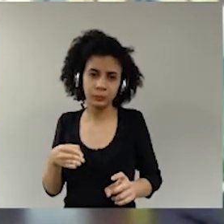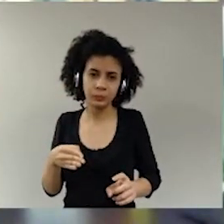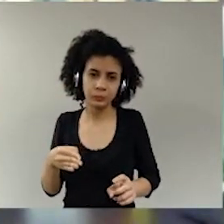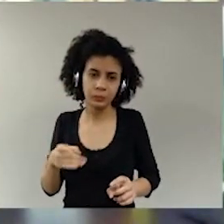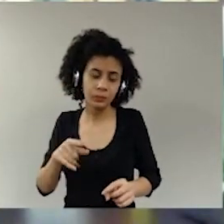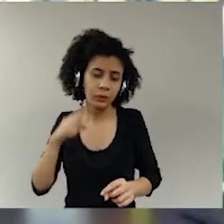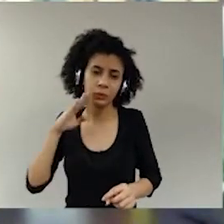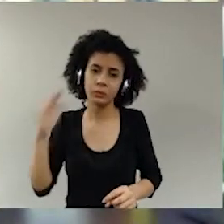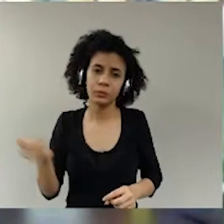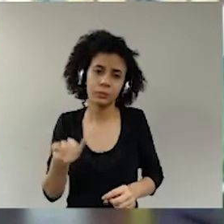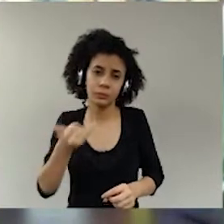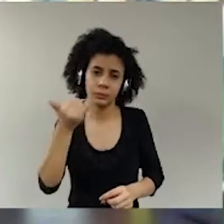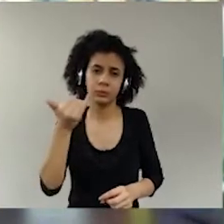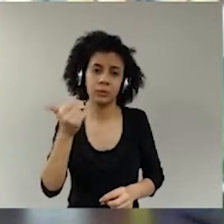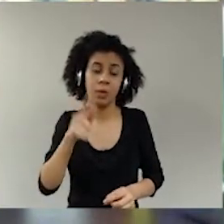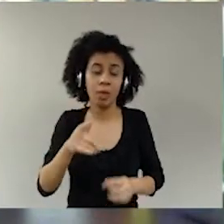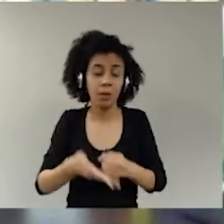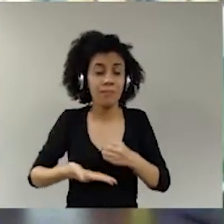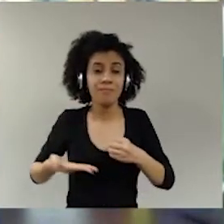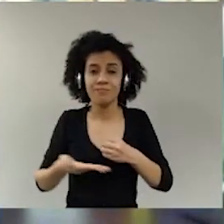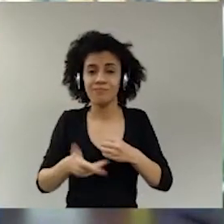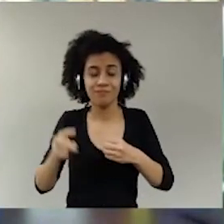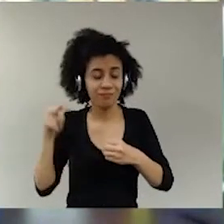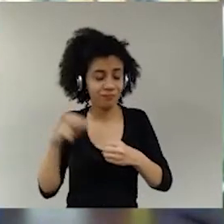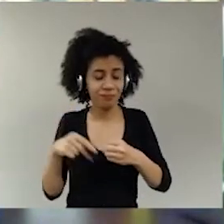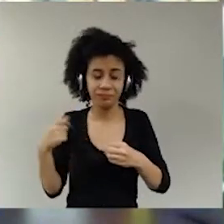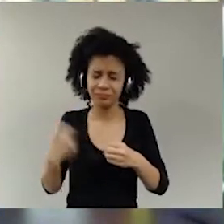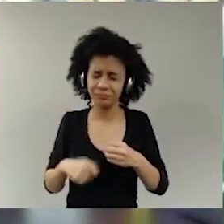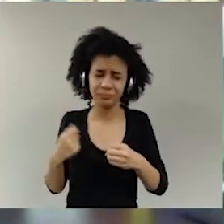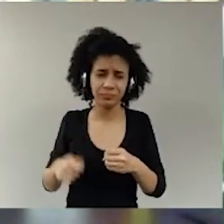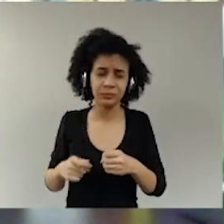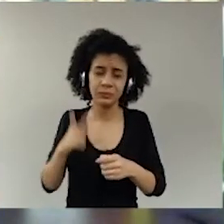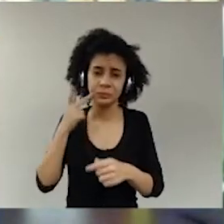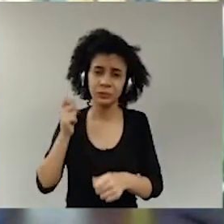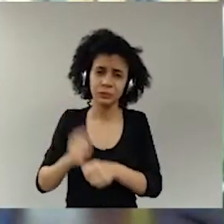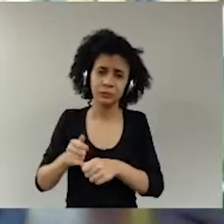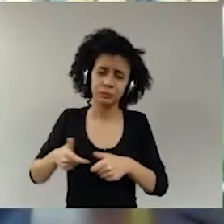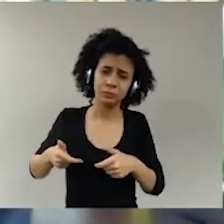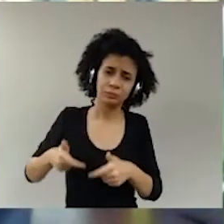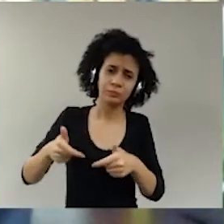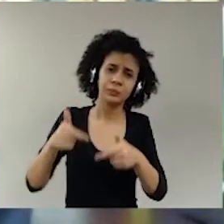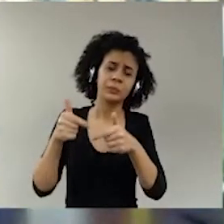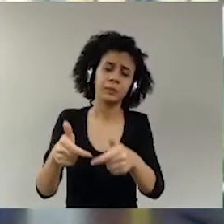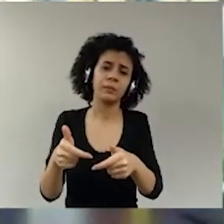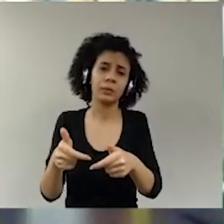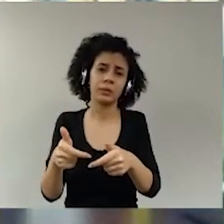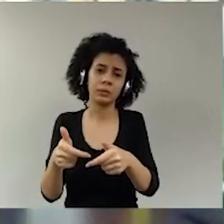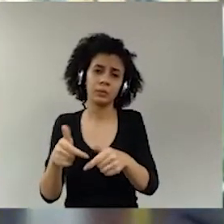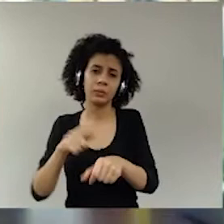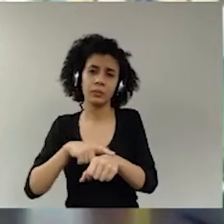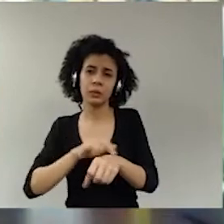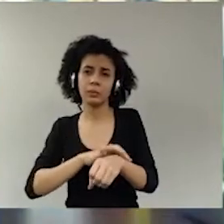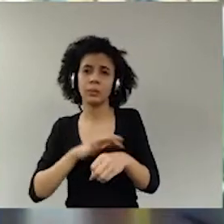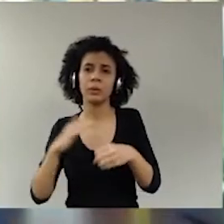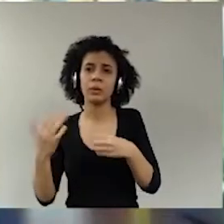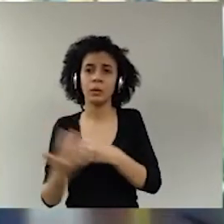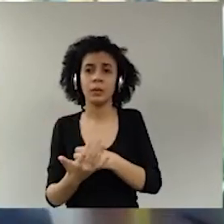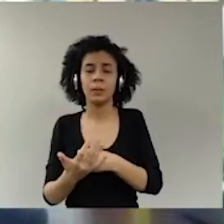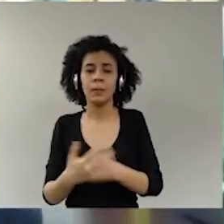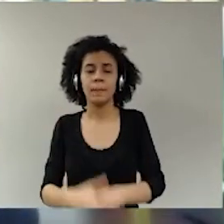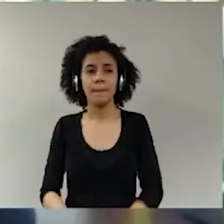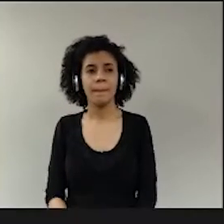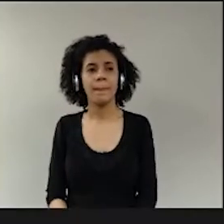de fundamental importância. Essa é a base que nós temos que ter para fazer esse enfrentamento desta pandemia.